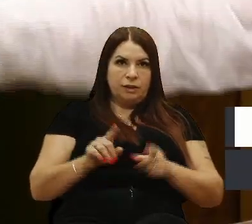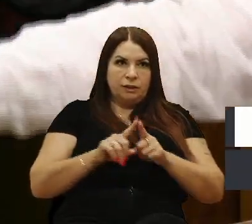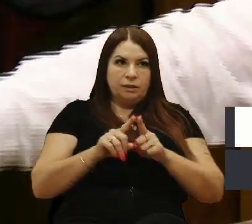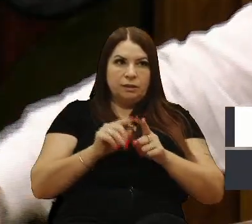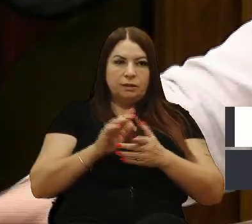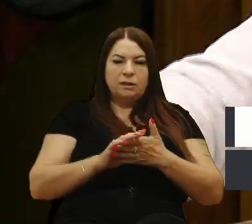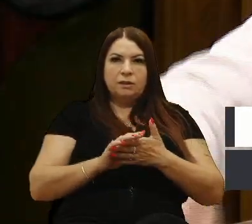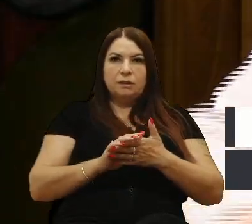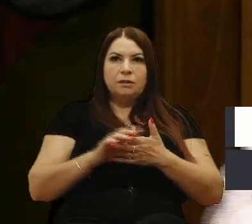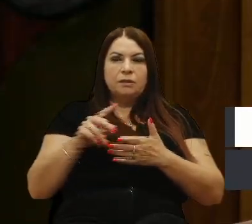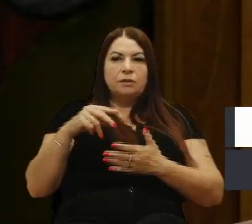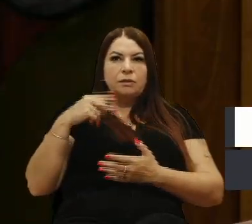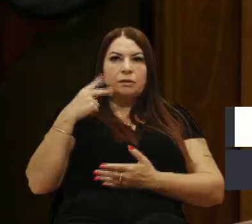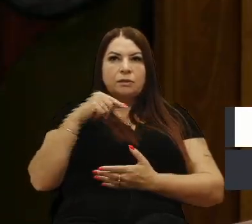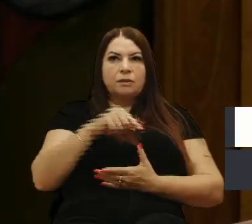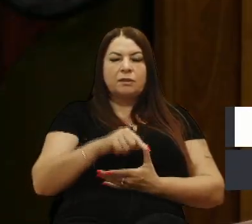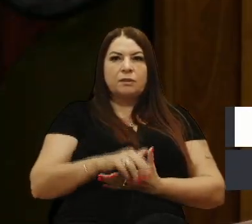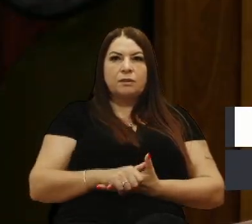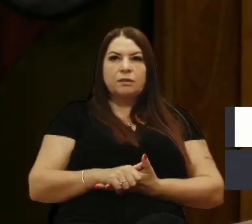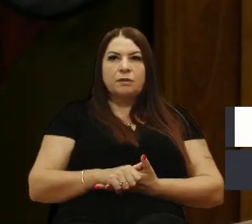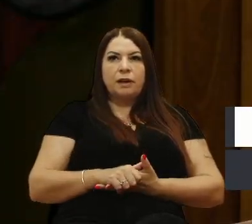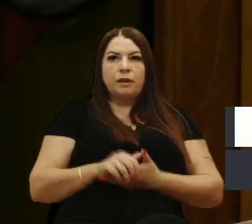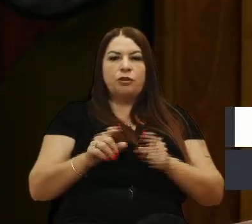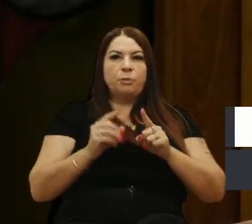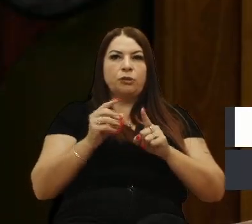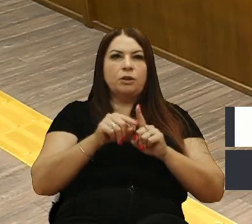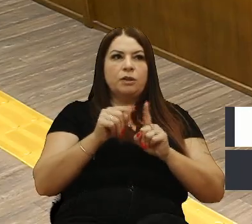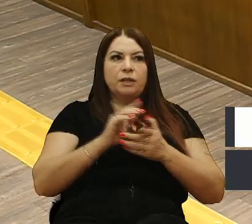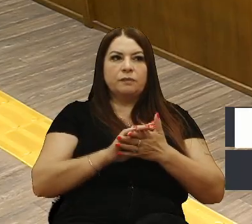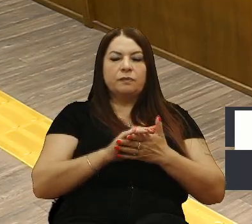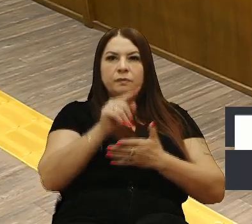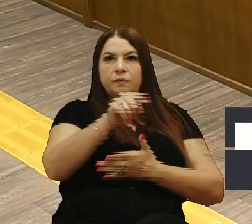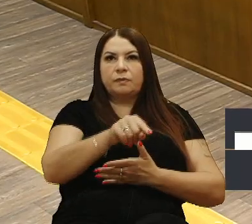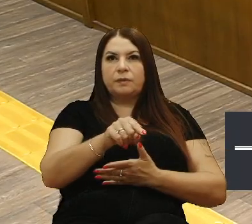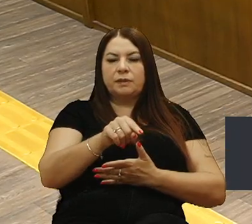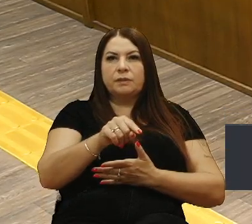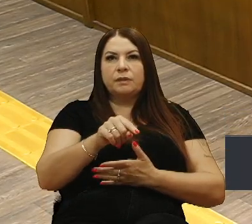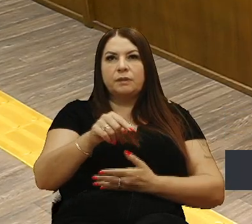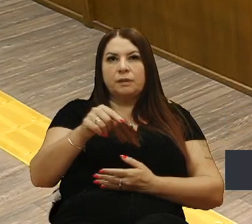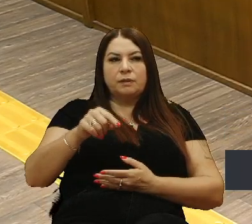tem um lado que está totalmente errado, tem um lado que está certo, precisa ser reconhecido. Obrigado, vereador Edson da Rosa. Próximo orador inscrito, vereador